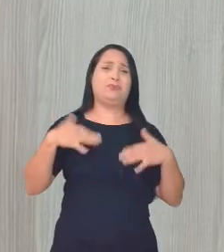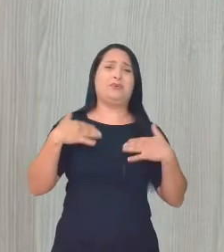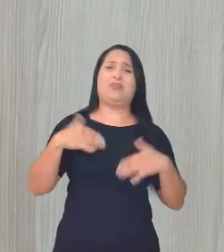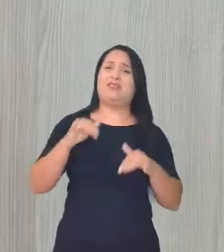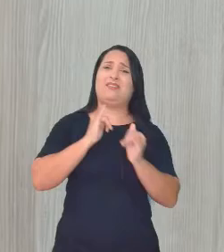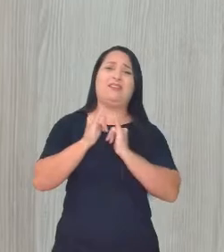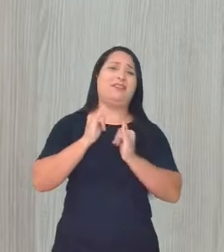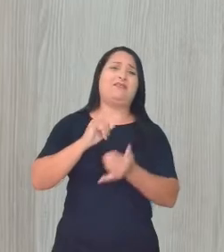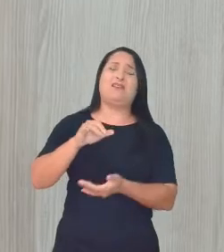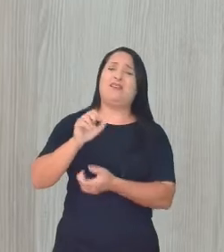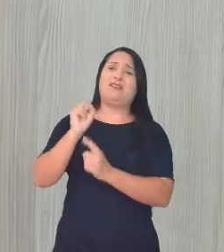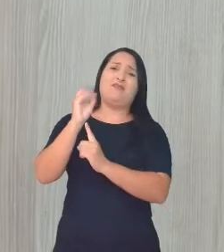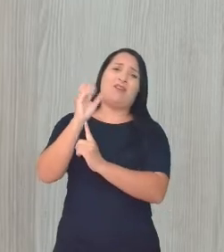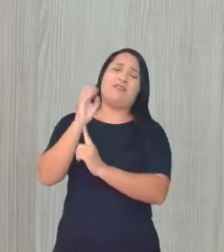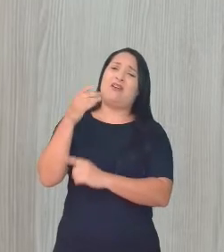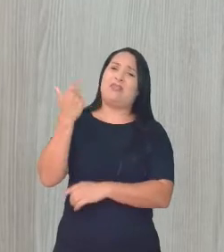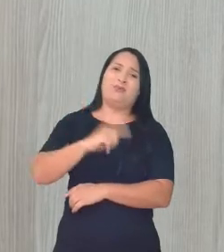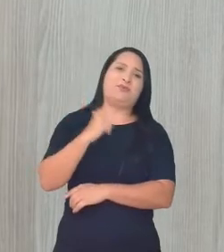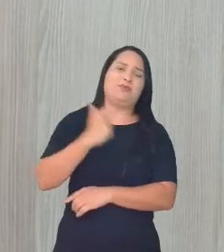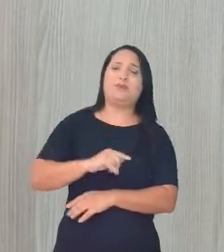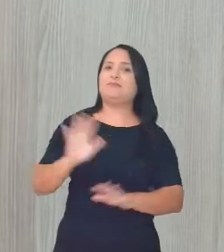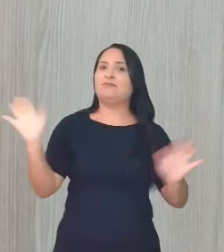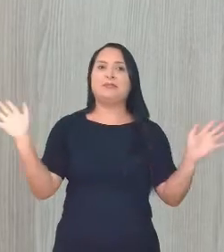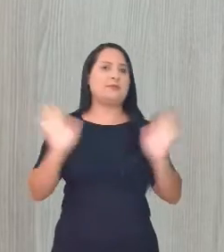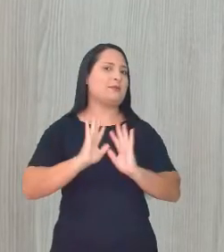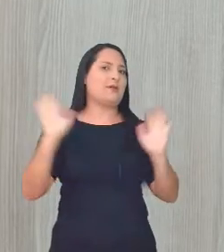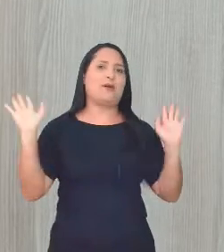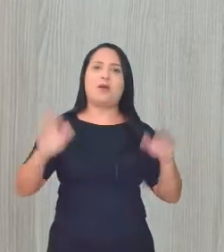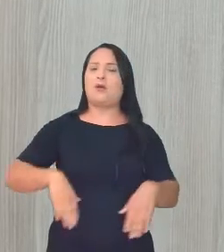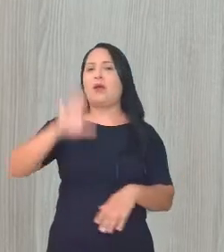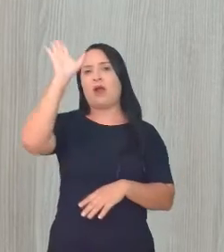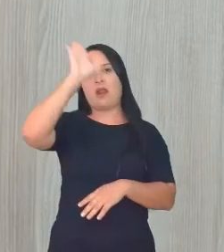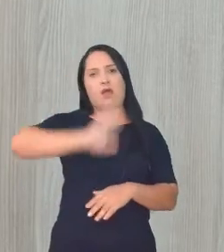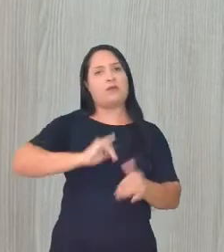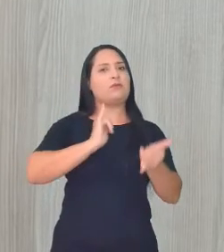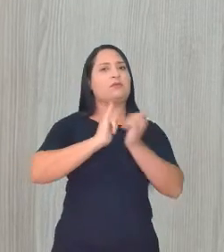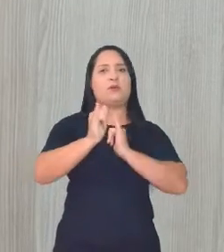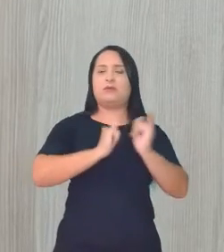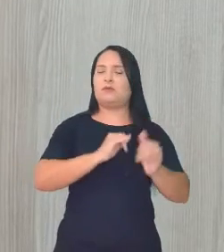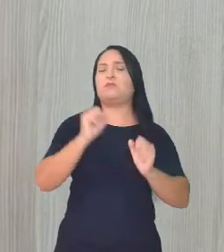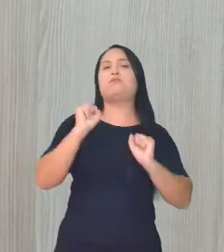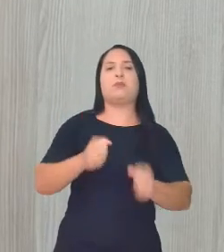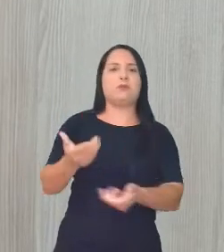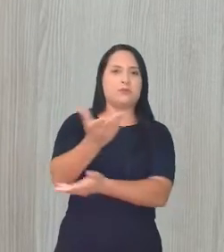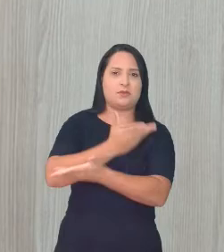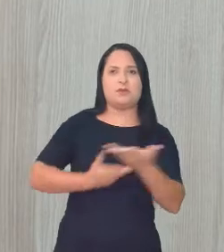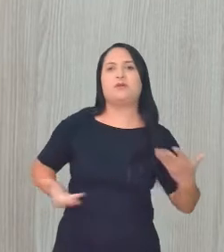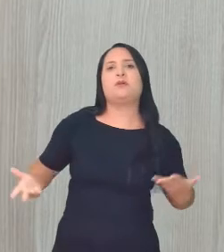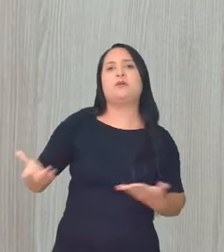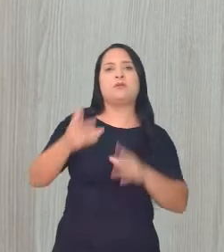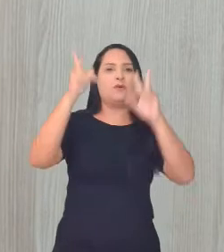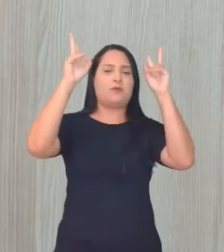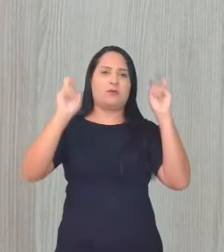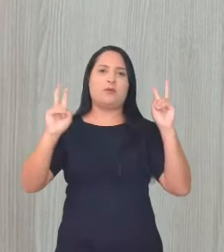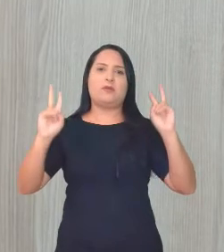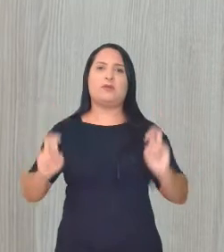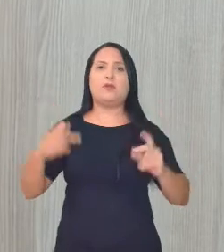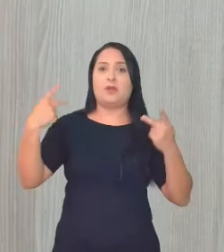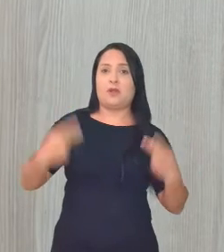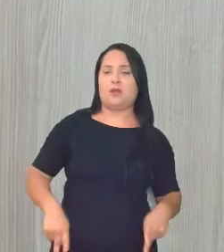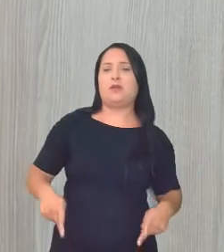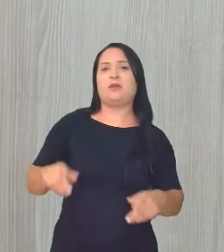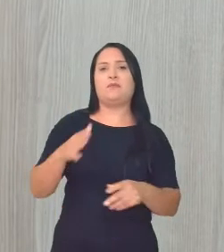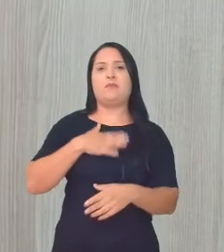não tem Wi-Fi não. Não vai consumir, é totalmente gratuito e você pode interagir com os nossos conteúdos. Já estou aqui com